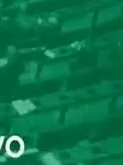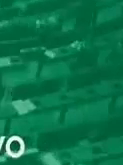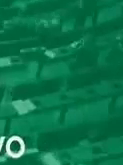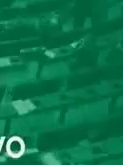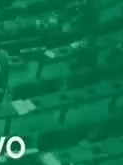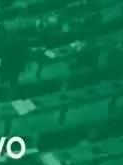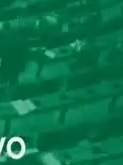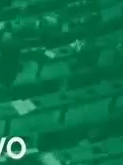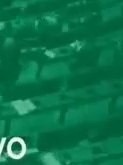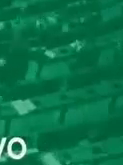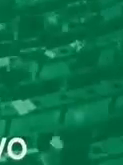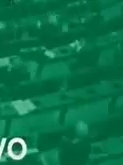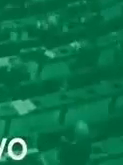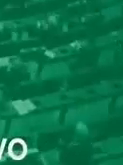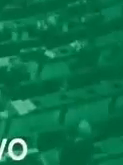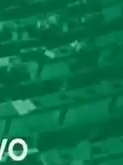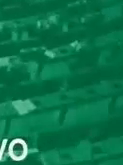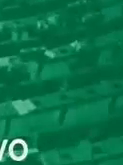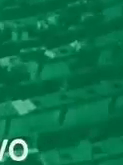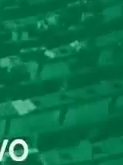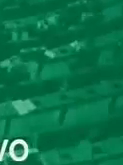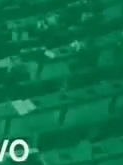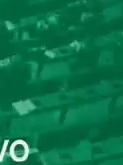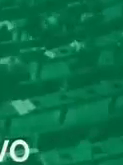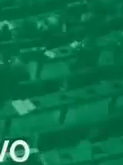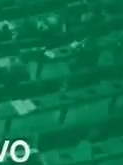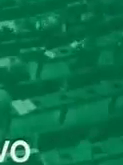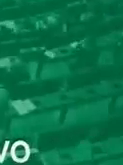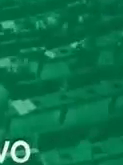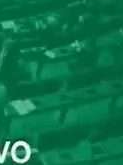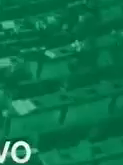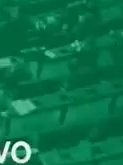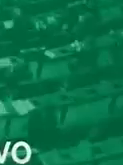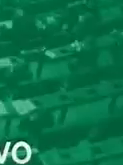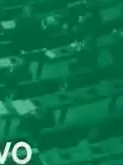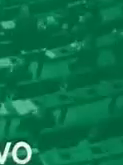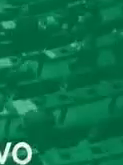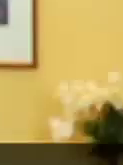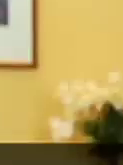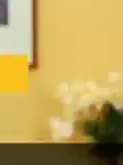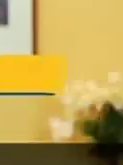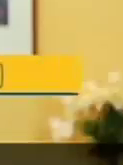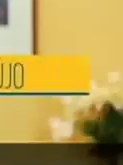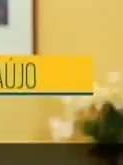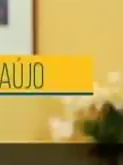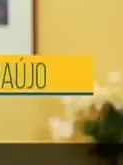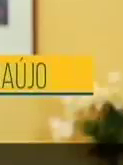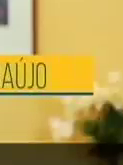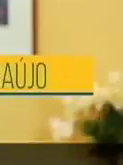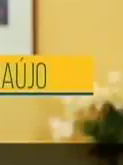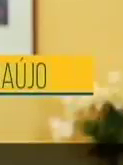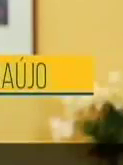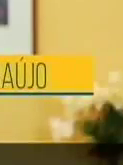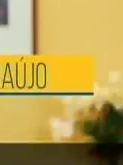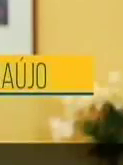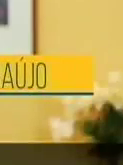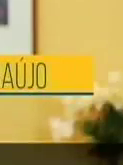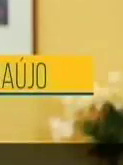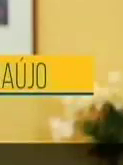estava bem próxima até o ano de 14, voltou a distanciar-se e as emissões desses